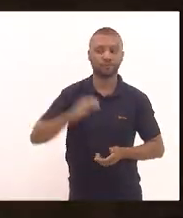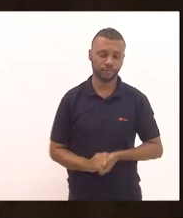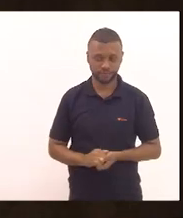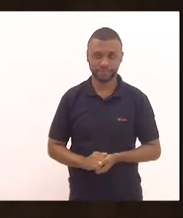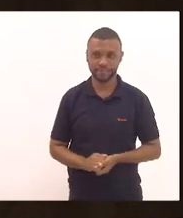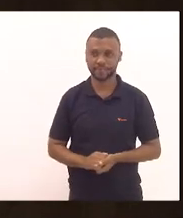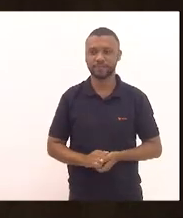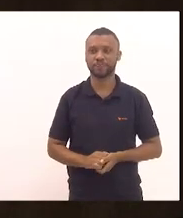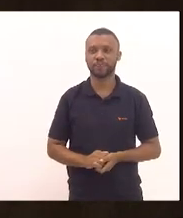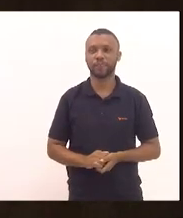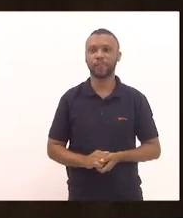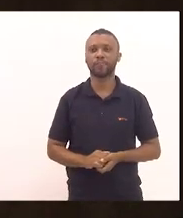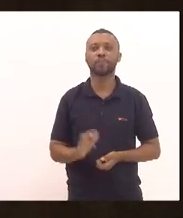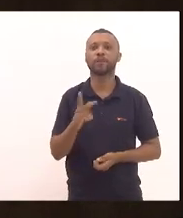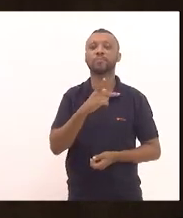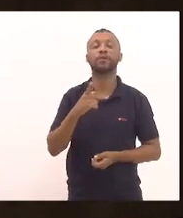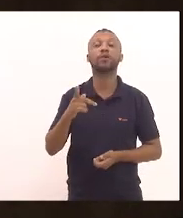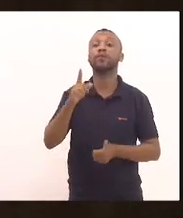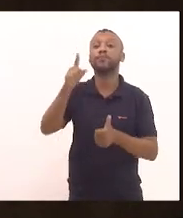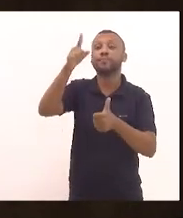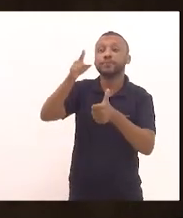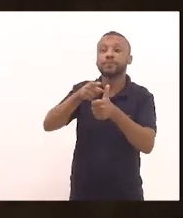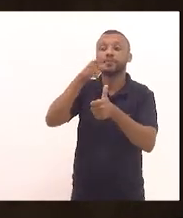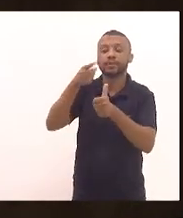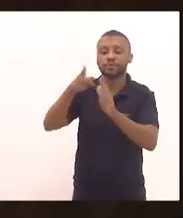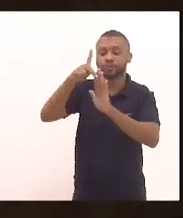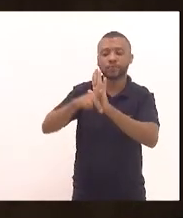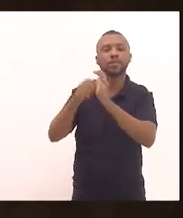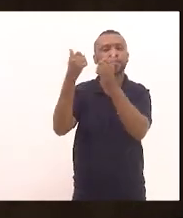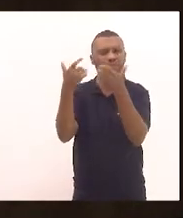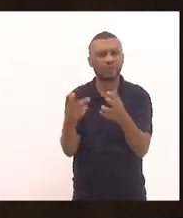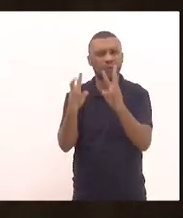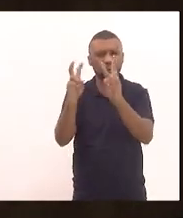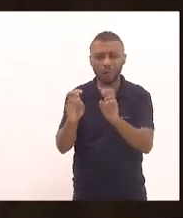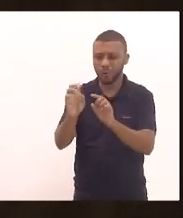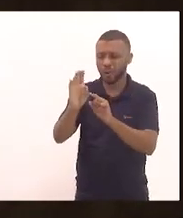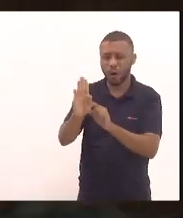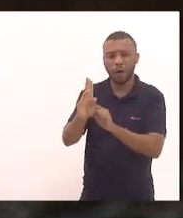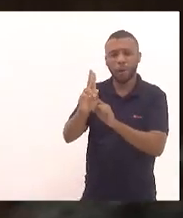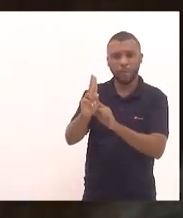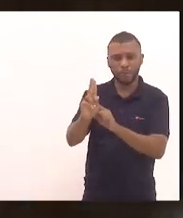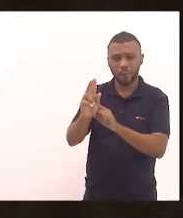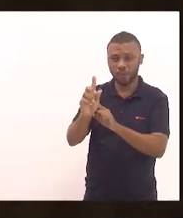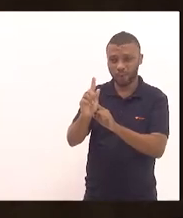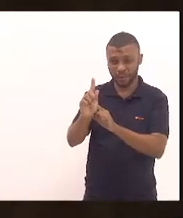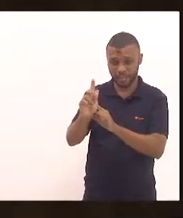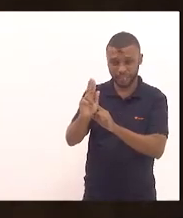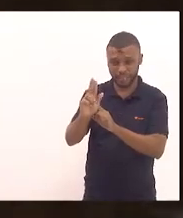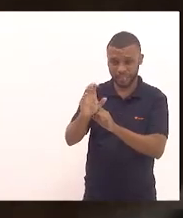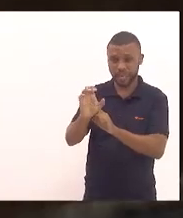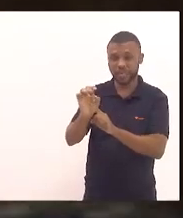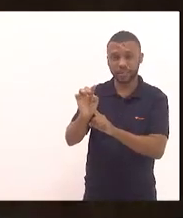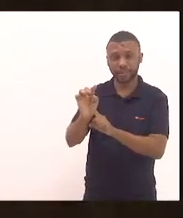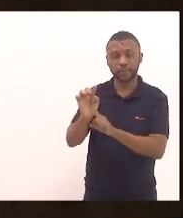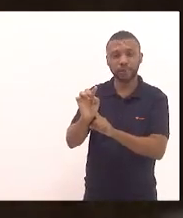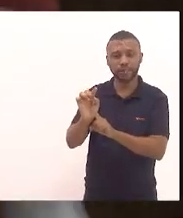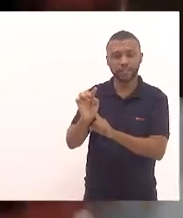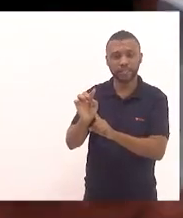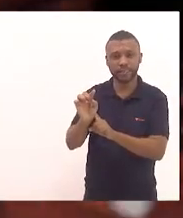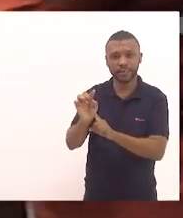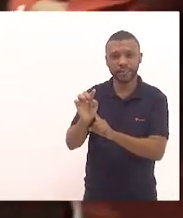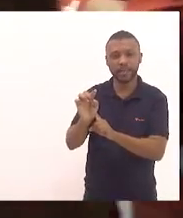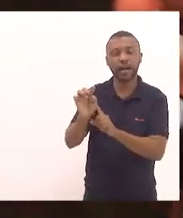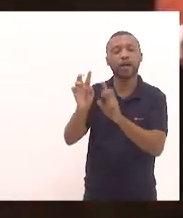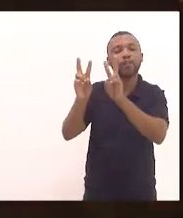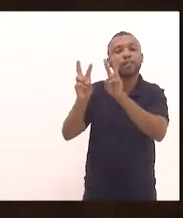esse é outro. Senhor presidente, o primeiro que dizia a respeito ao bug era a questão que tinha o